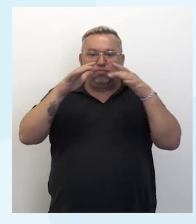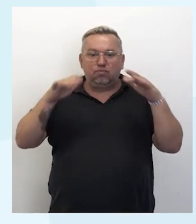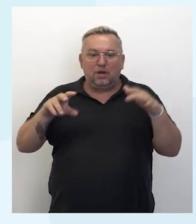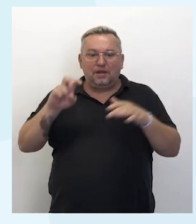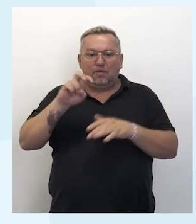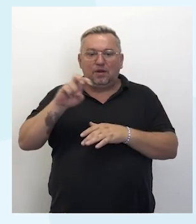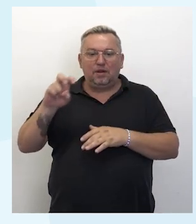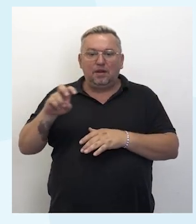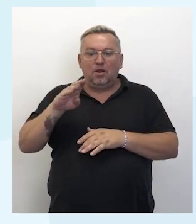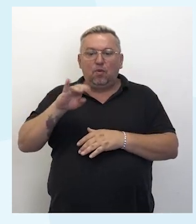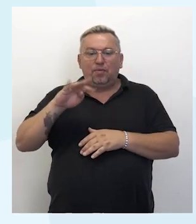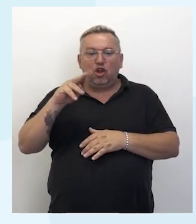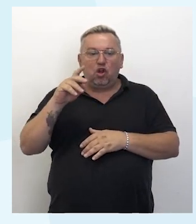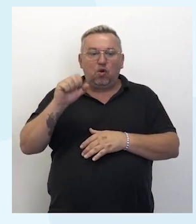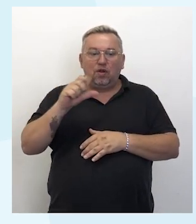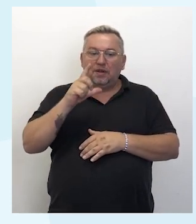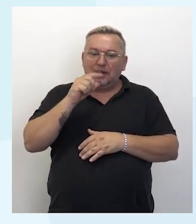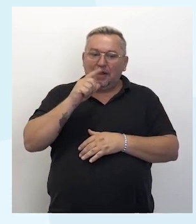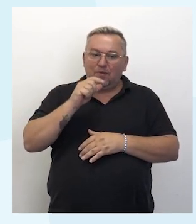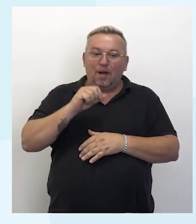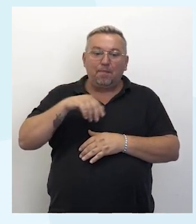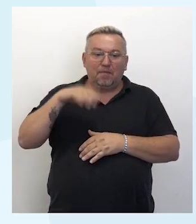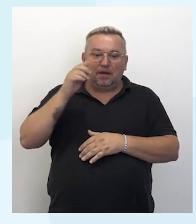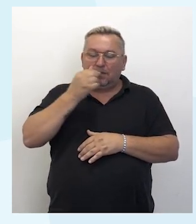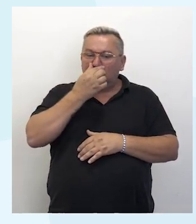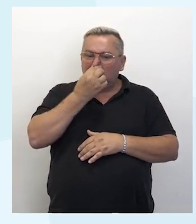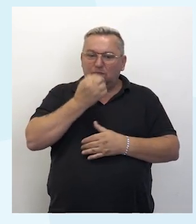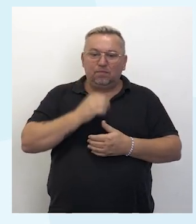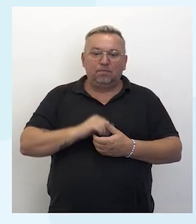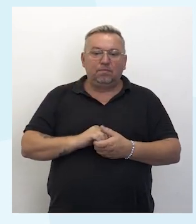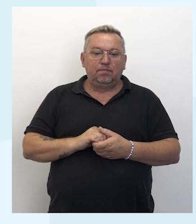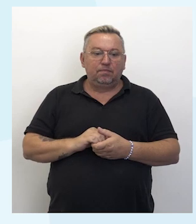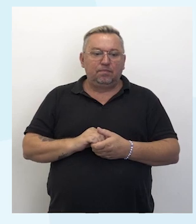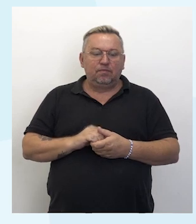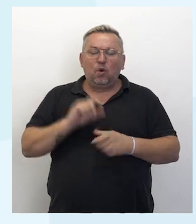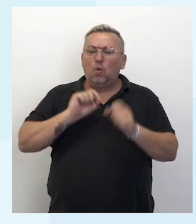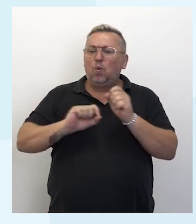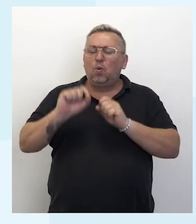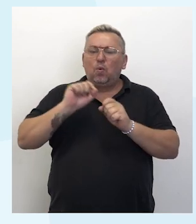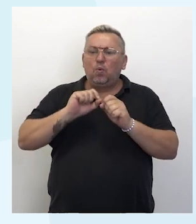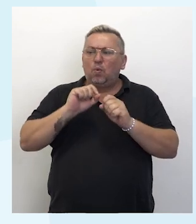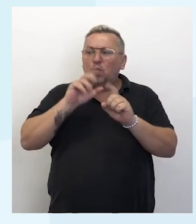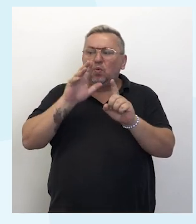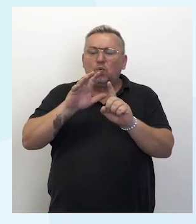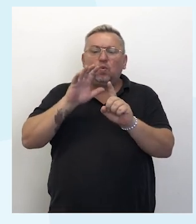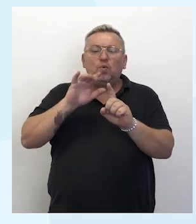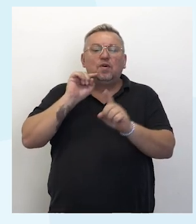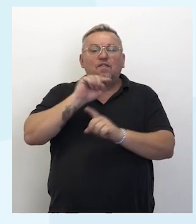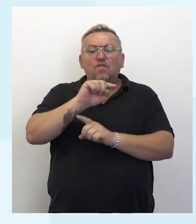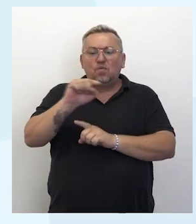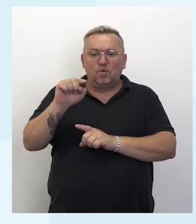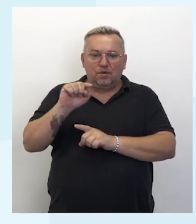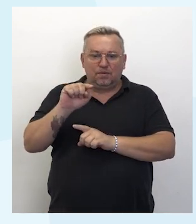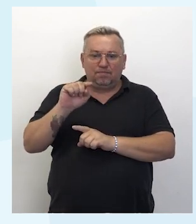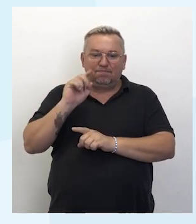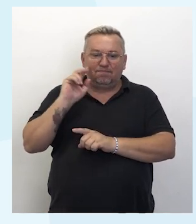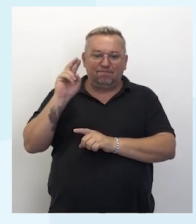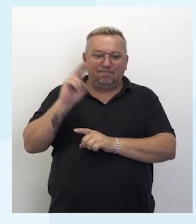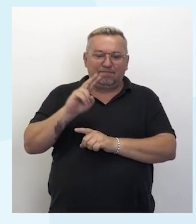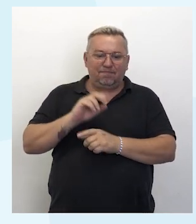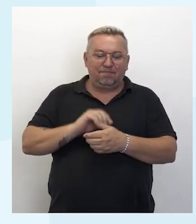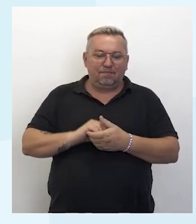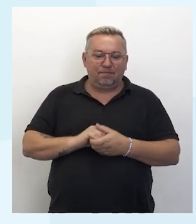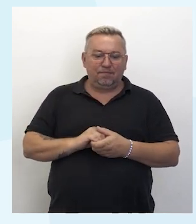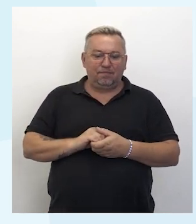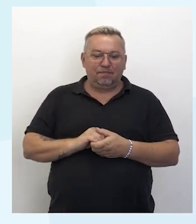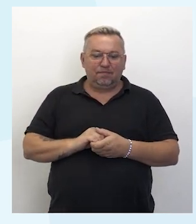que isso tem a ver com você e com o espaço que você vive? O que isso te influencia? Vamos ver aqui, vamos vamos ver o que